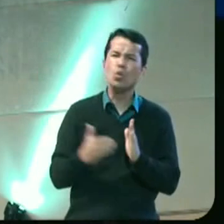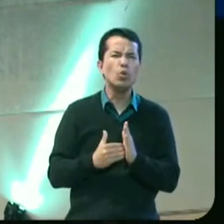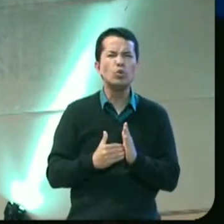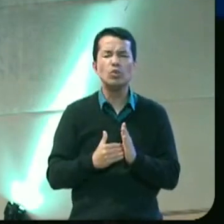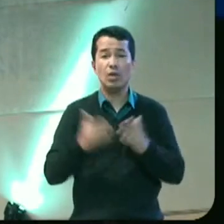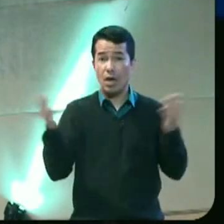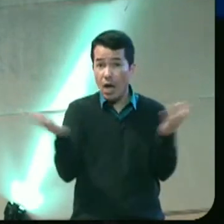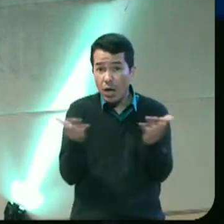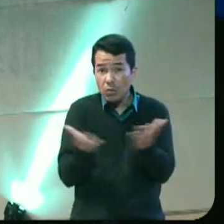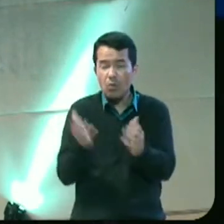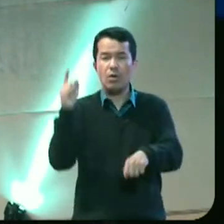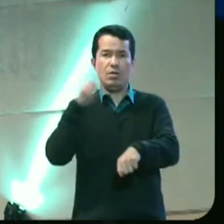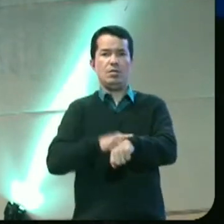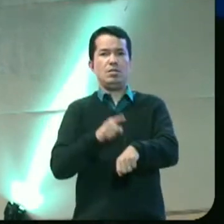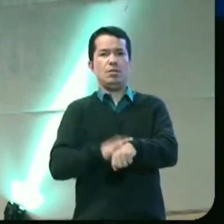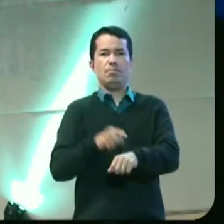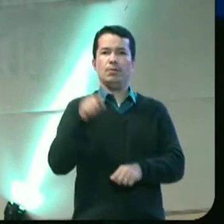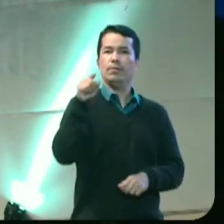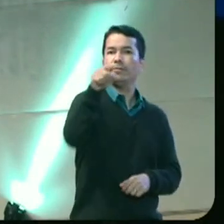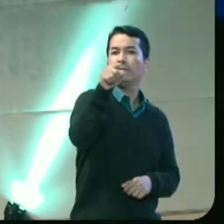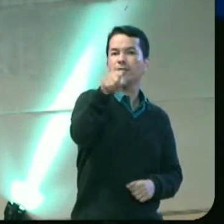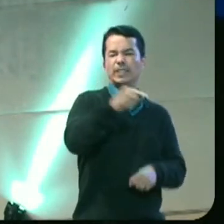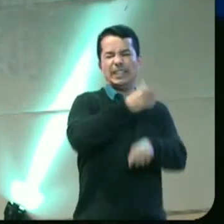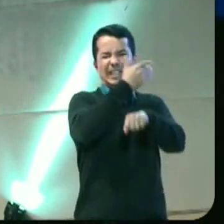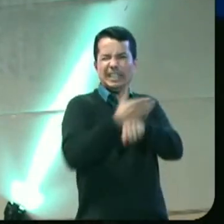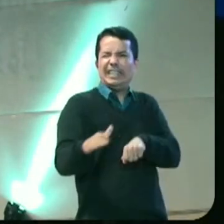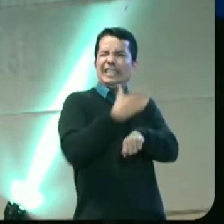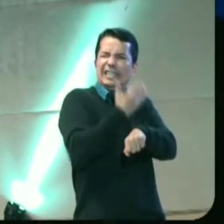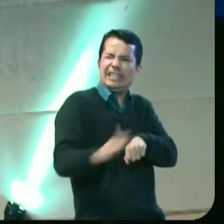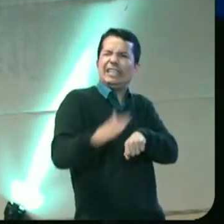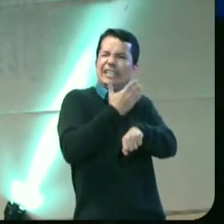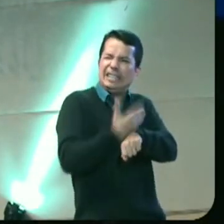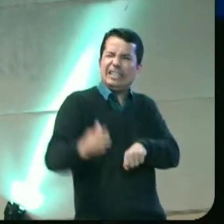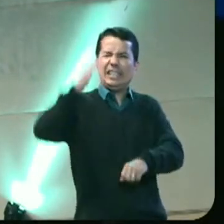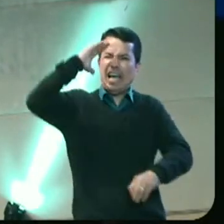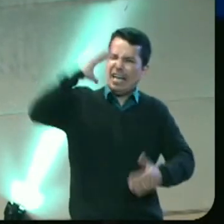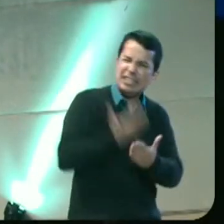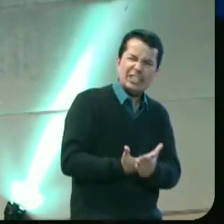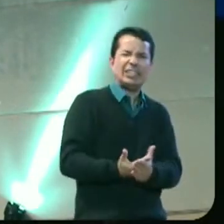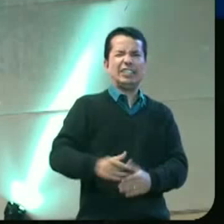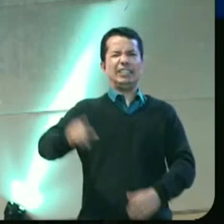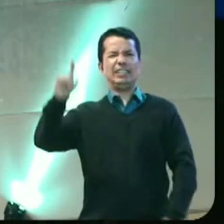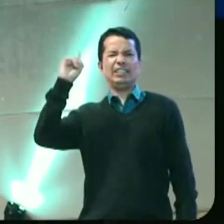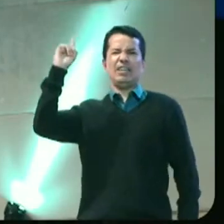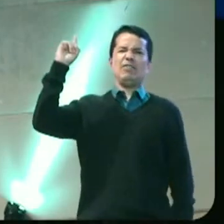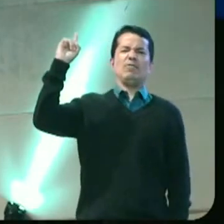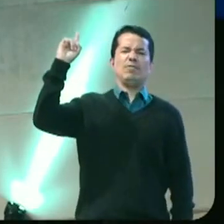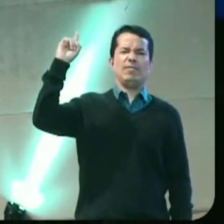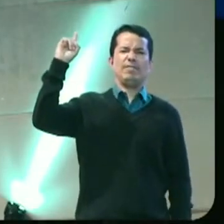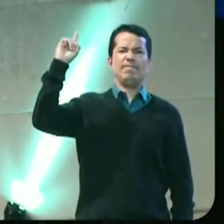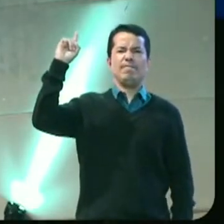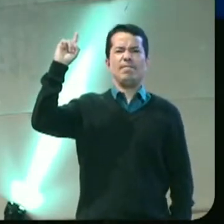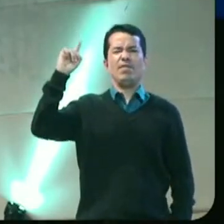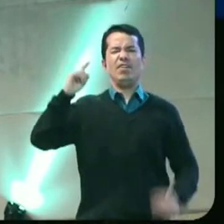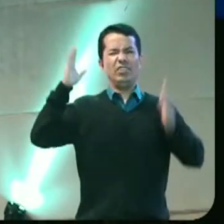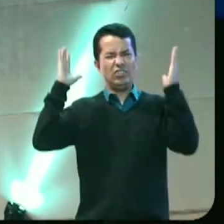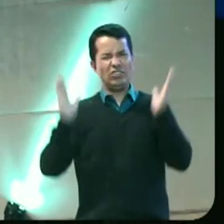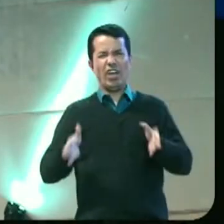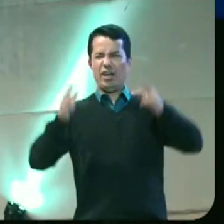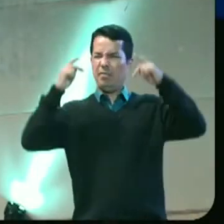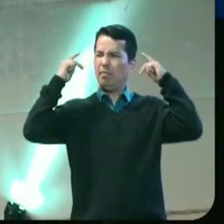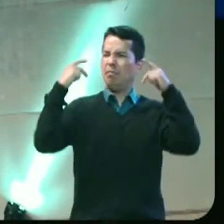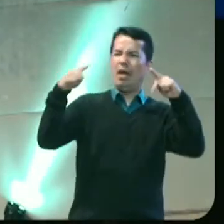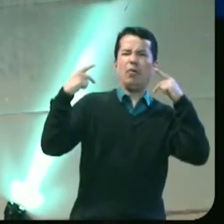é aula prática. Agora é a hora de colocar em prática aquilo que a gente tanto falou, aquilo que a gente tanto ouviu,